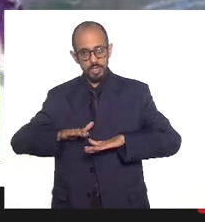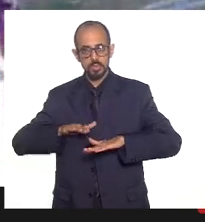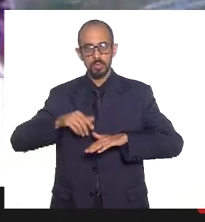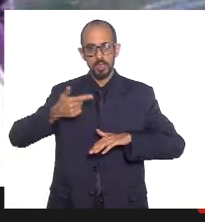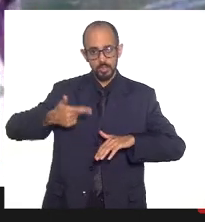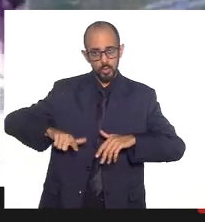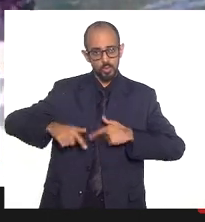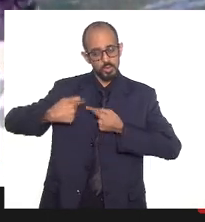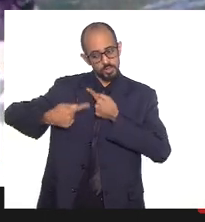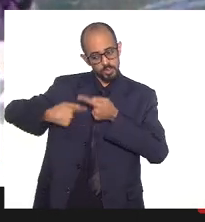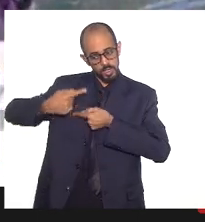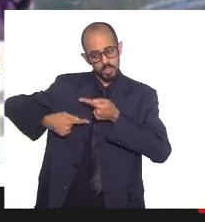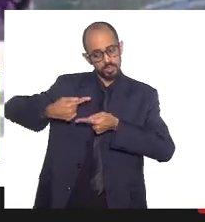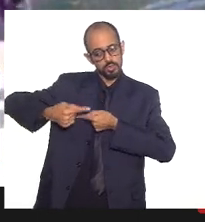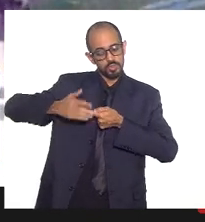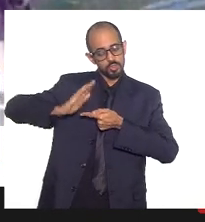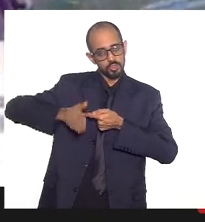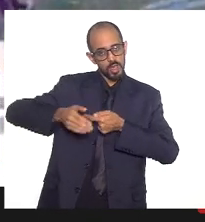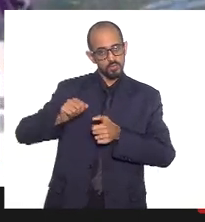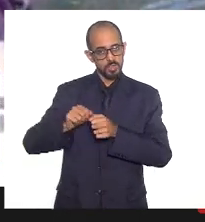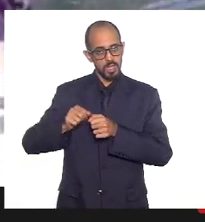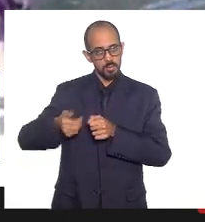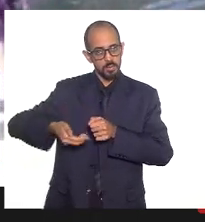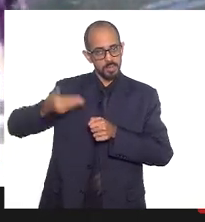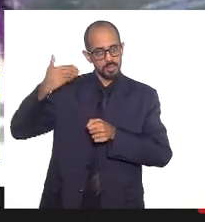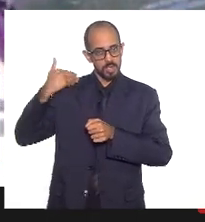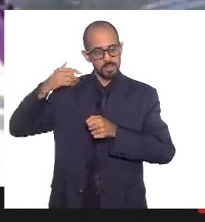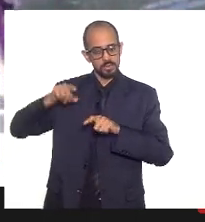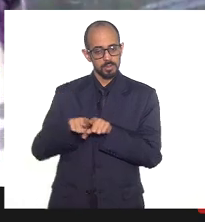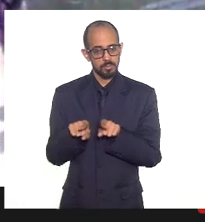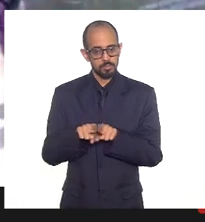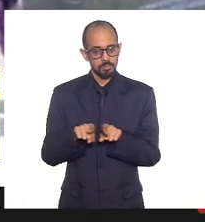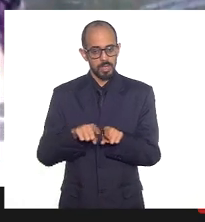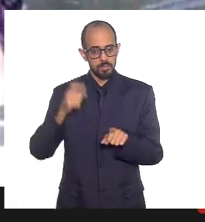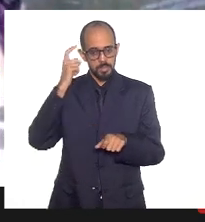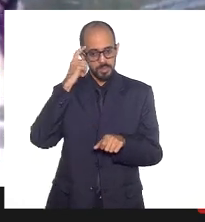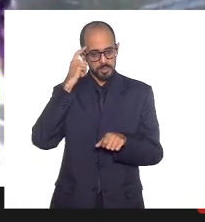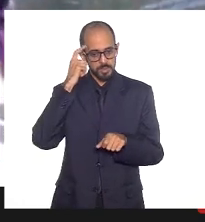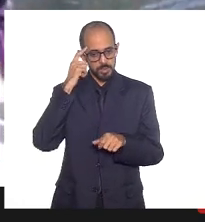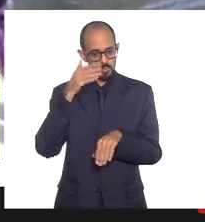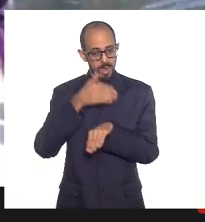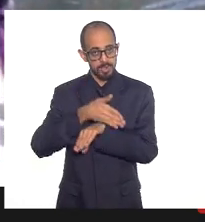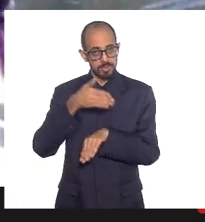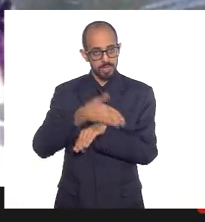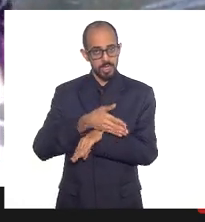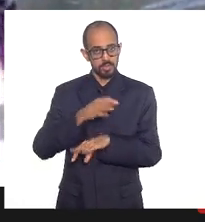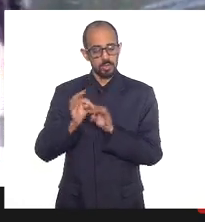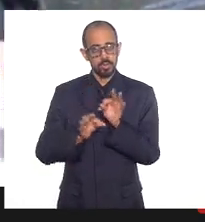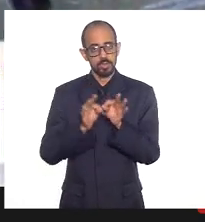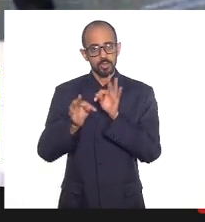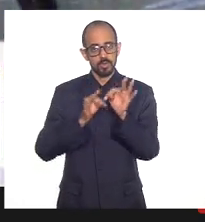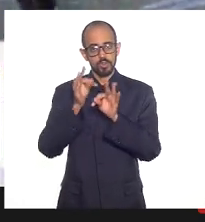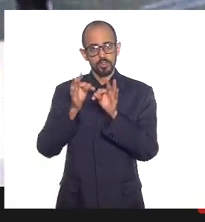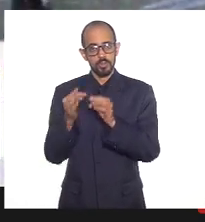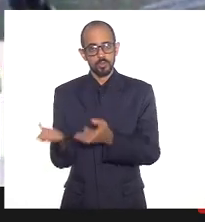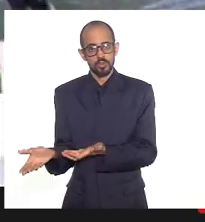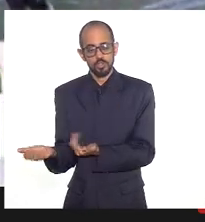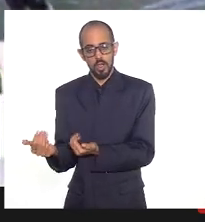deram e seguir encaminhando, inclusive, para a democratização, pensando o acesso à tecnologia que tem a nossa juventude, o boom